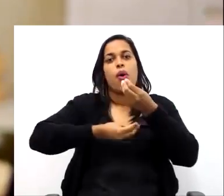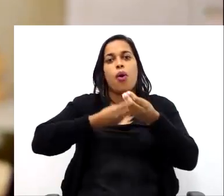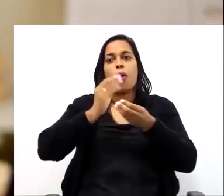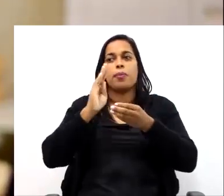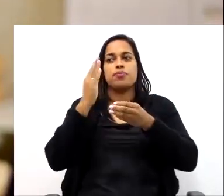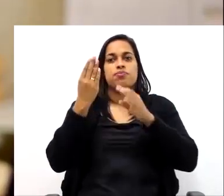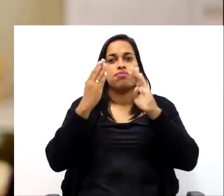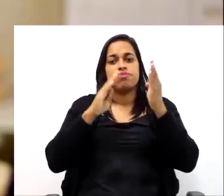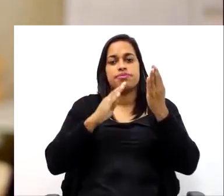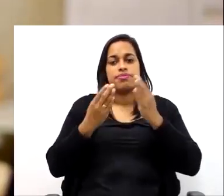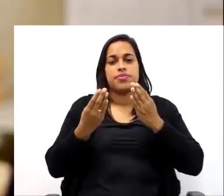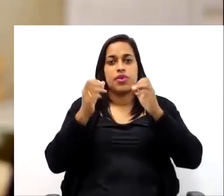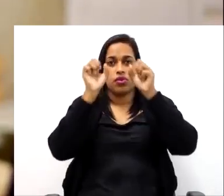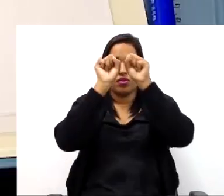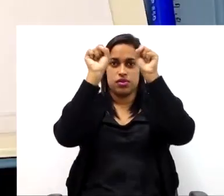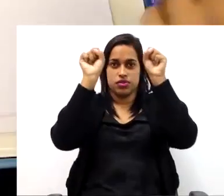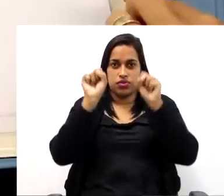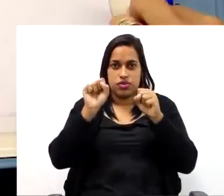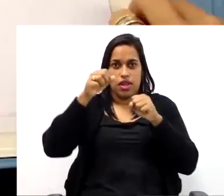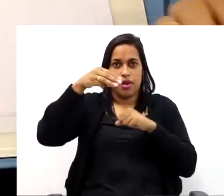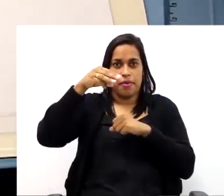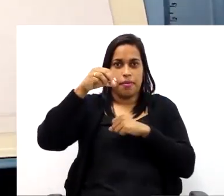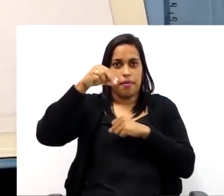e faces no sistema mongiano.